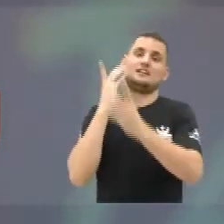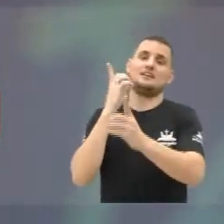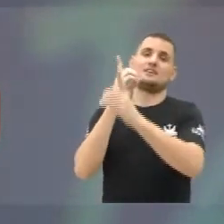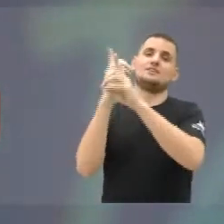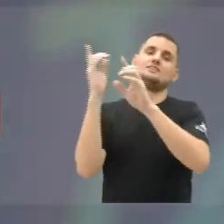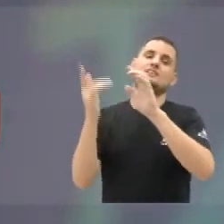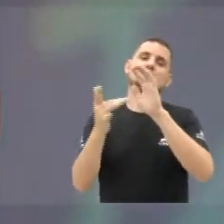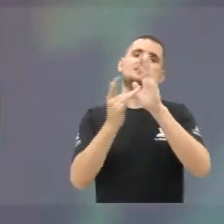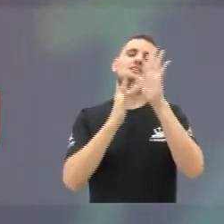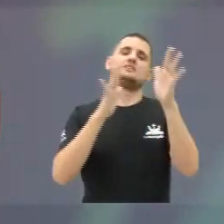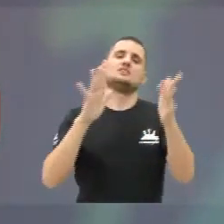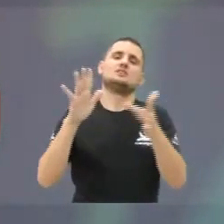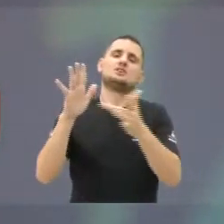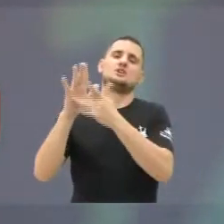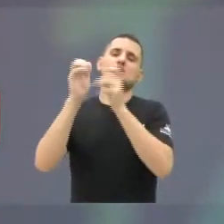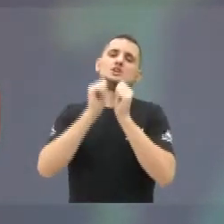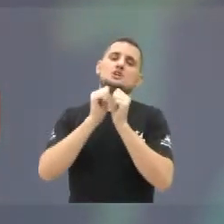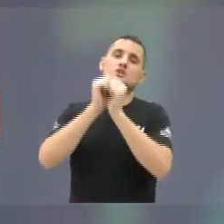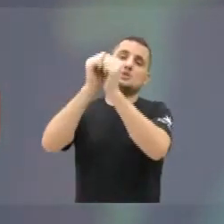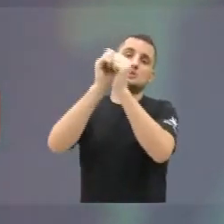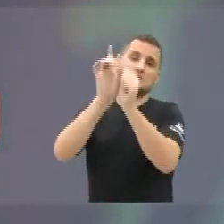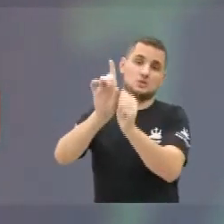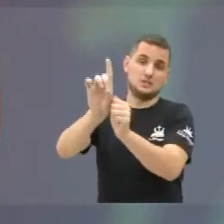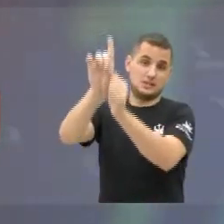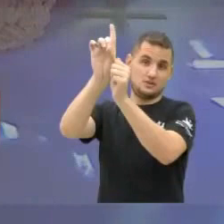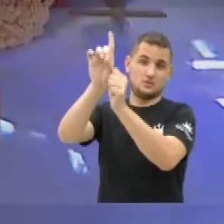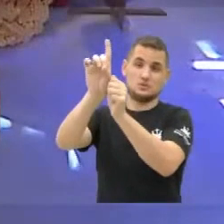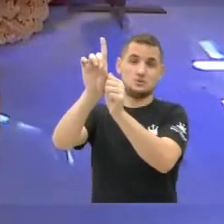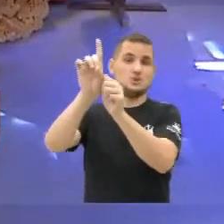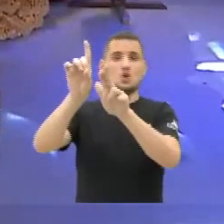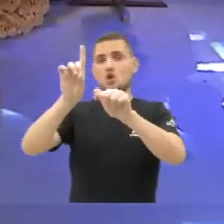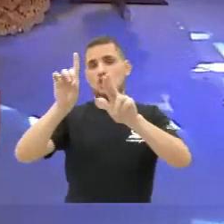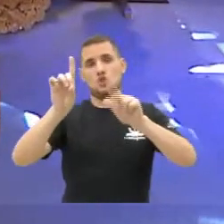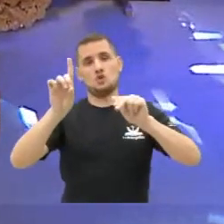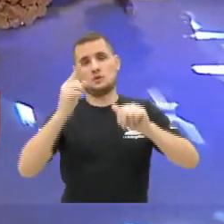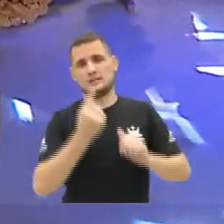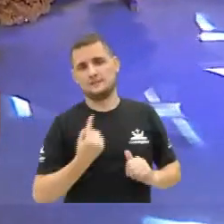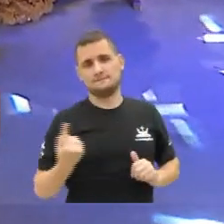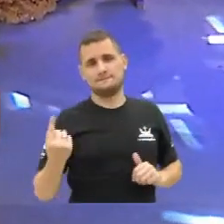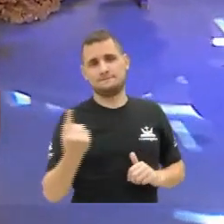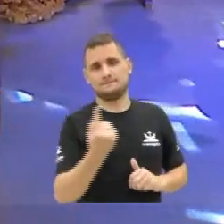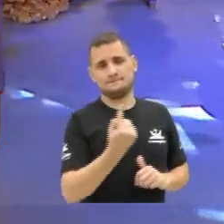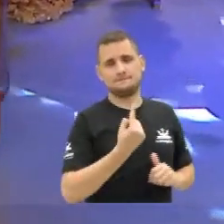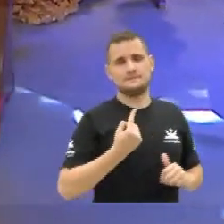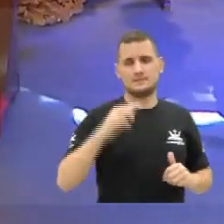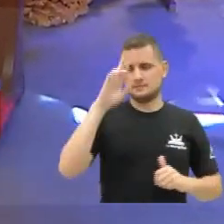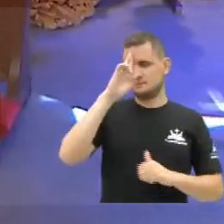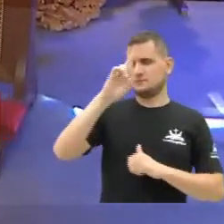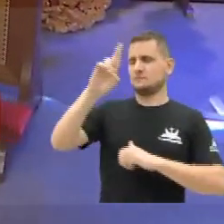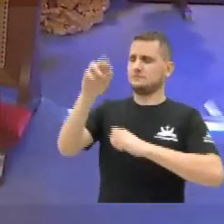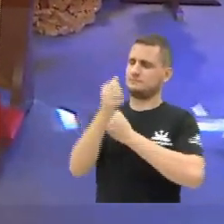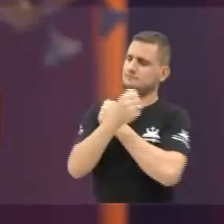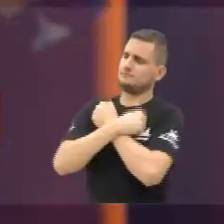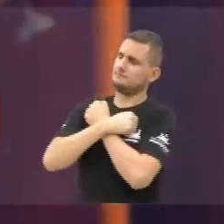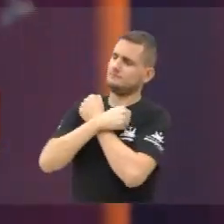meu Deus. Contigo não estou sozinho. Vem me abraçar.